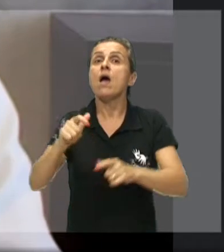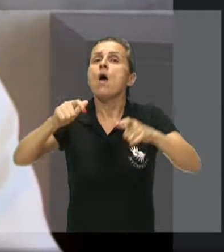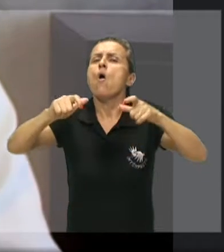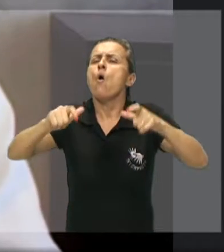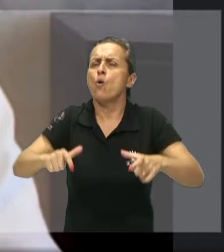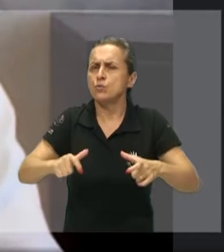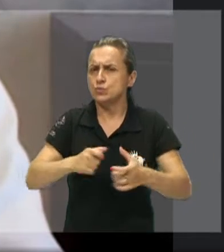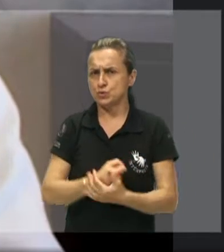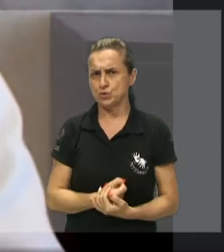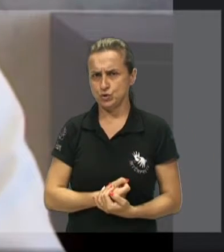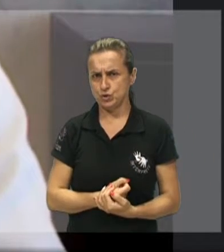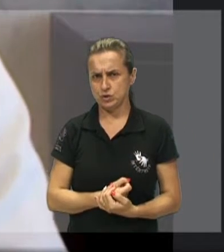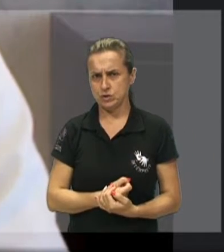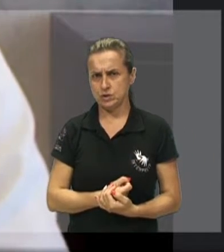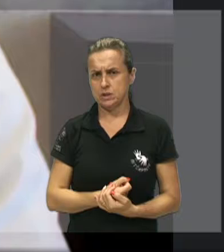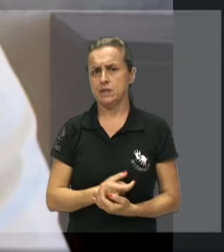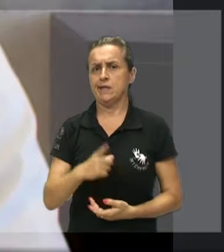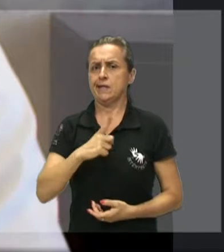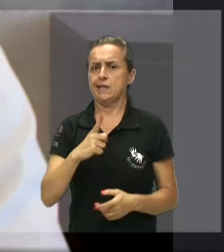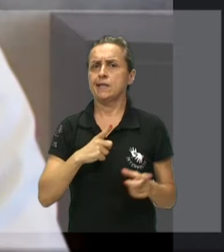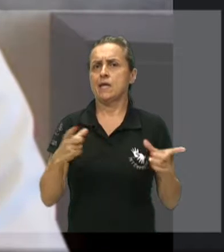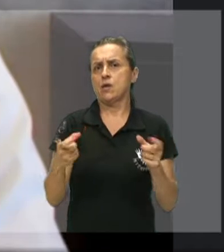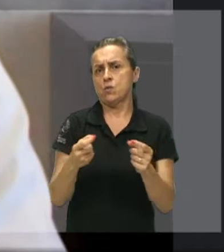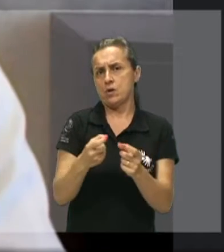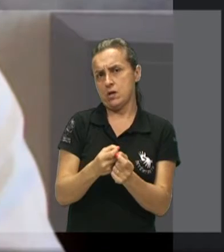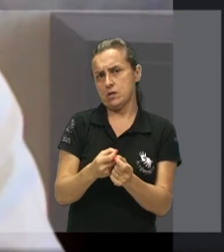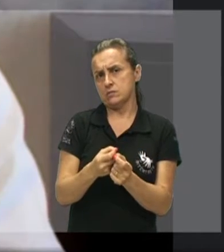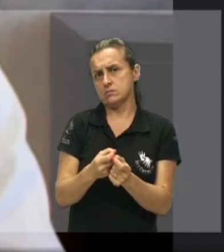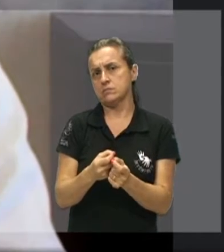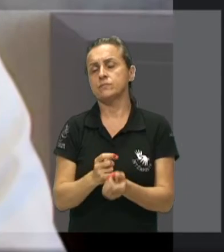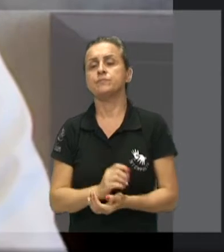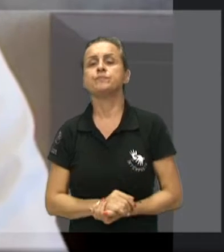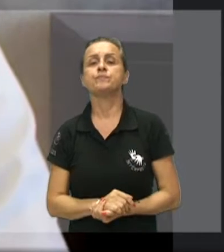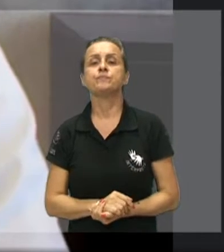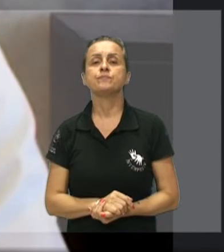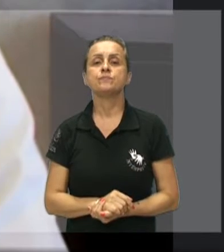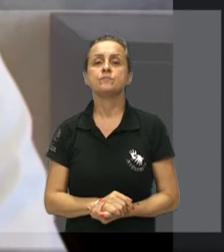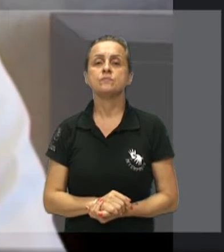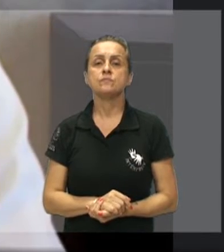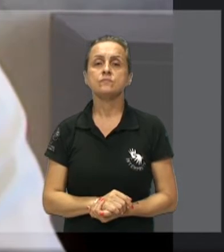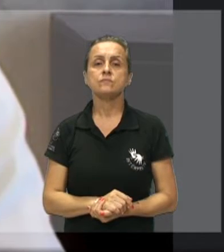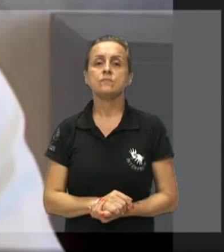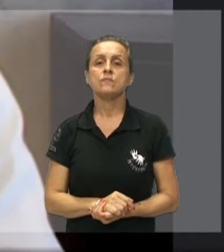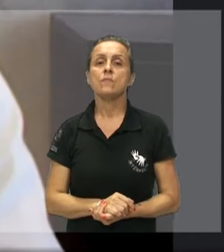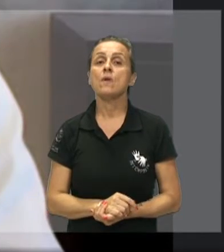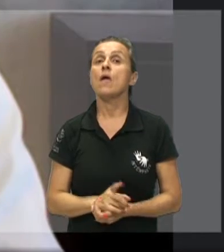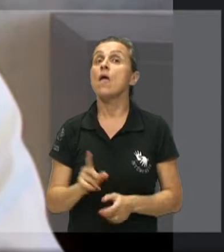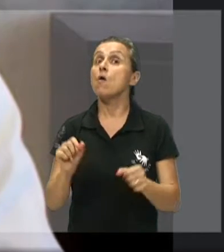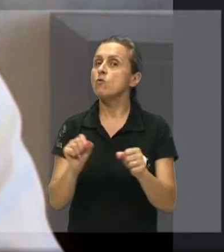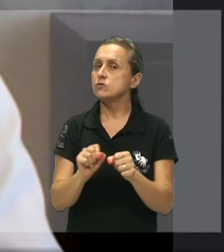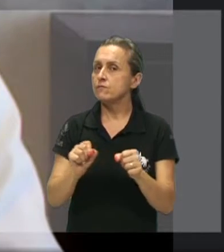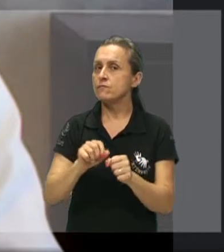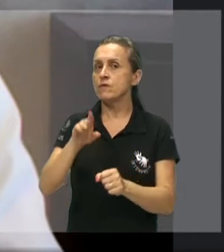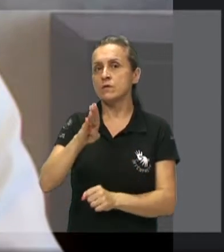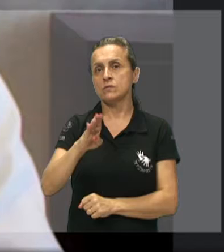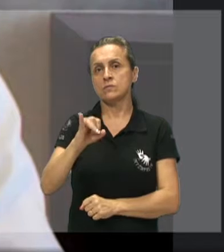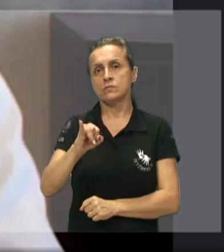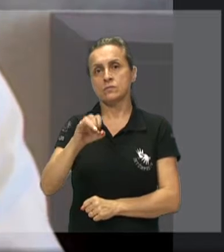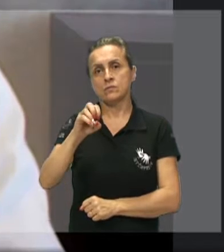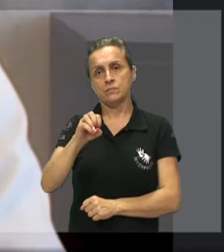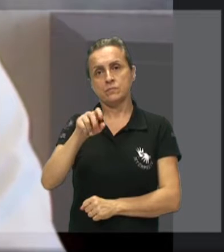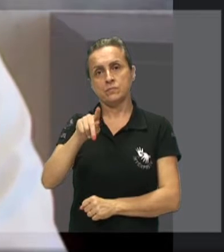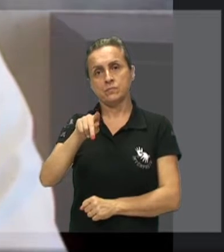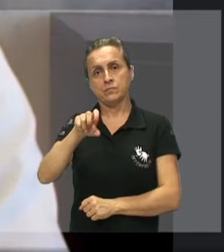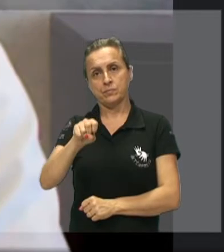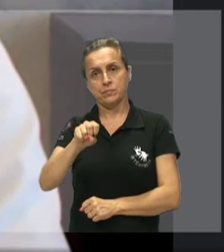maior chance de ter câncer de próstata. Seriam chamados hotspots, onde seriam realizadas as biópsias, dirigidas as biópsias que